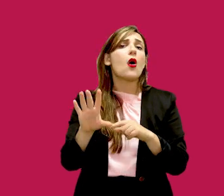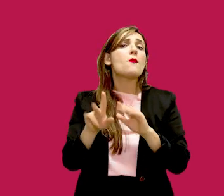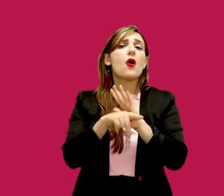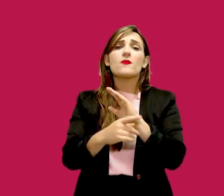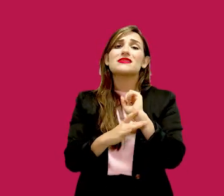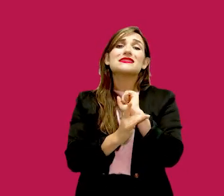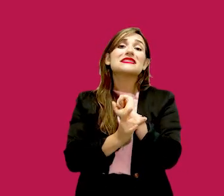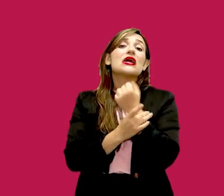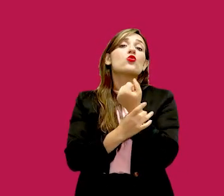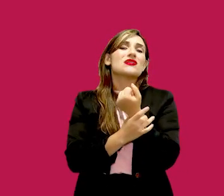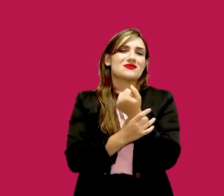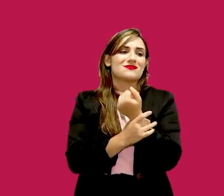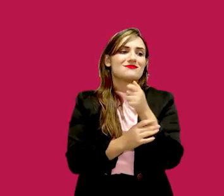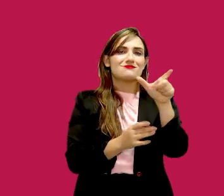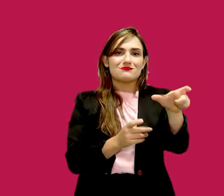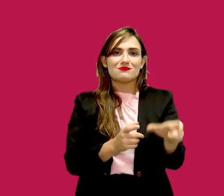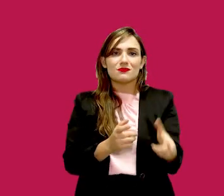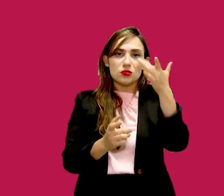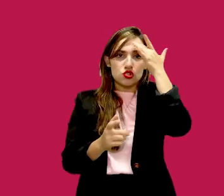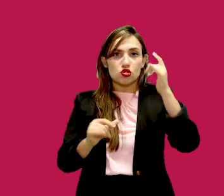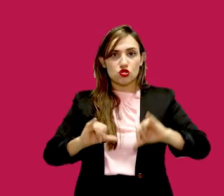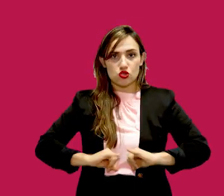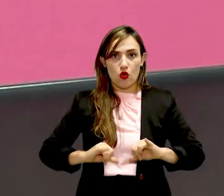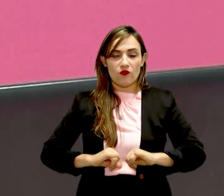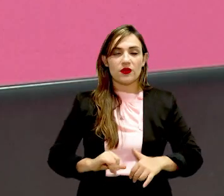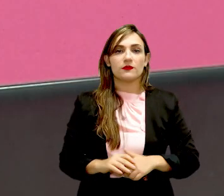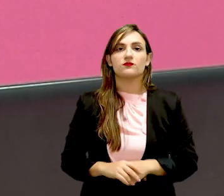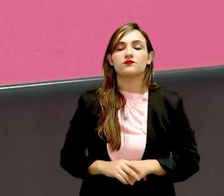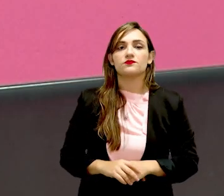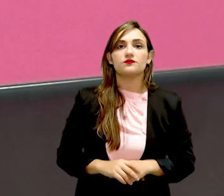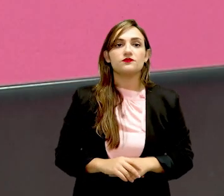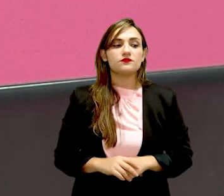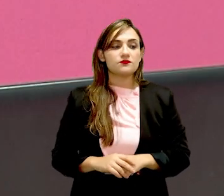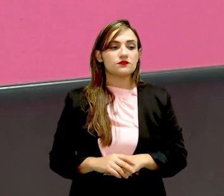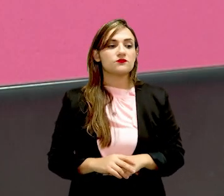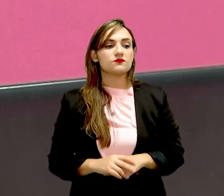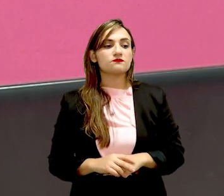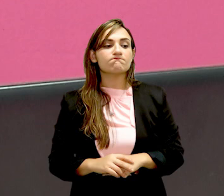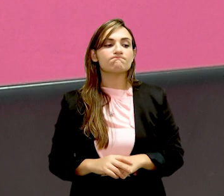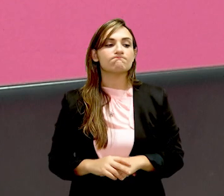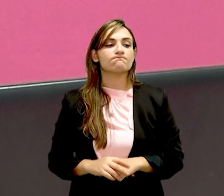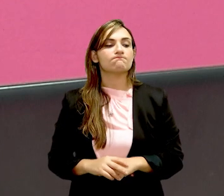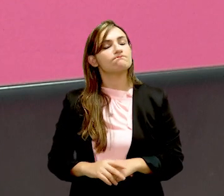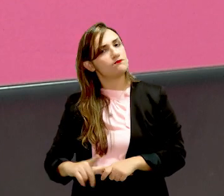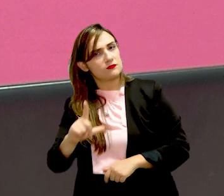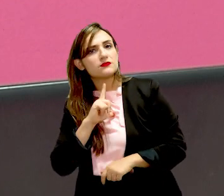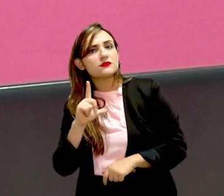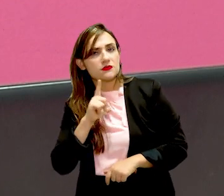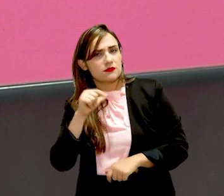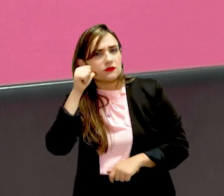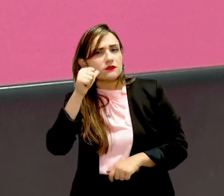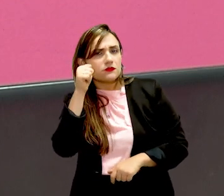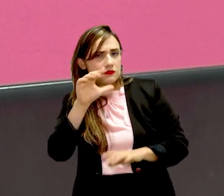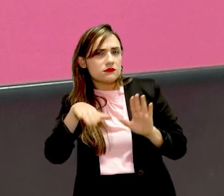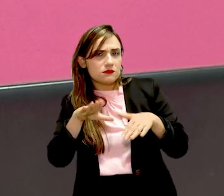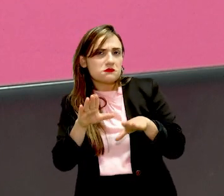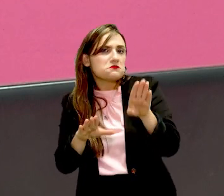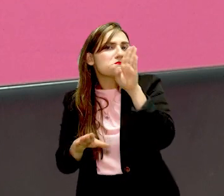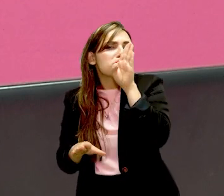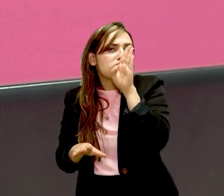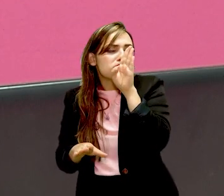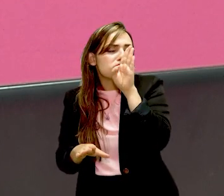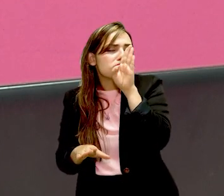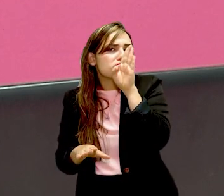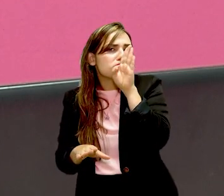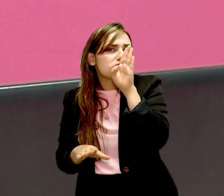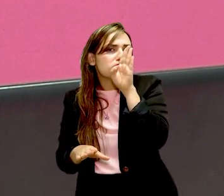que visa a proteção dessa mulher. Existem mulheres, doutora Clarissa, que deixam de denunciar, que deixam de procurar